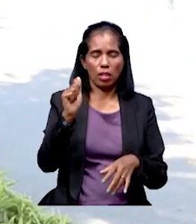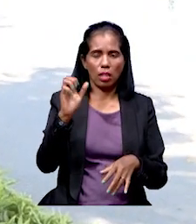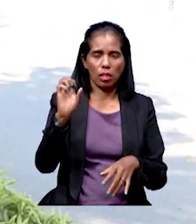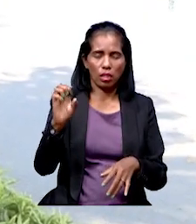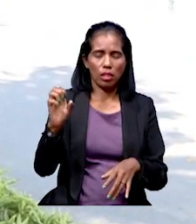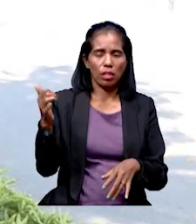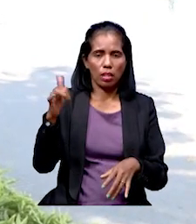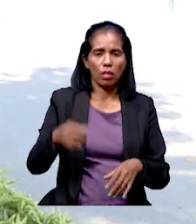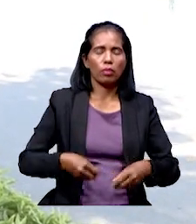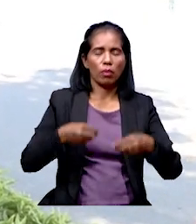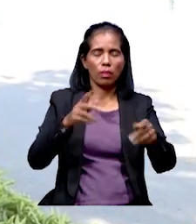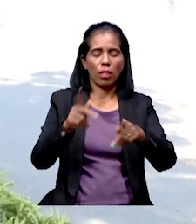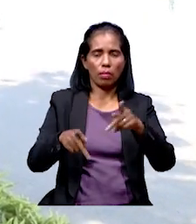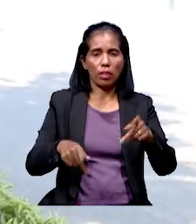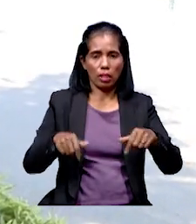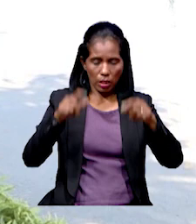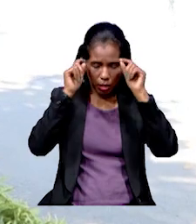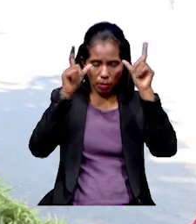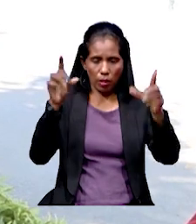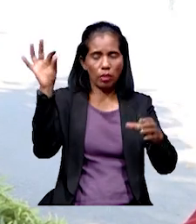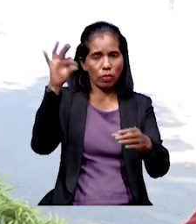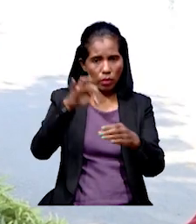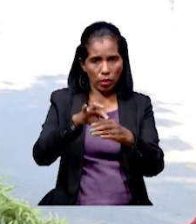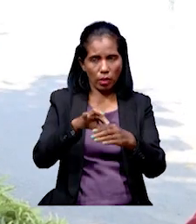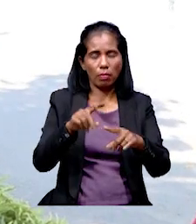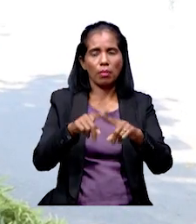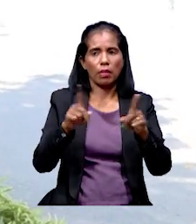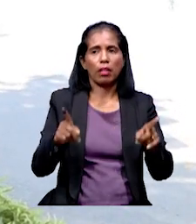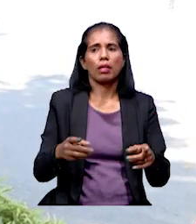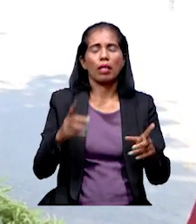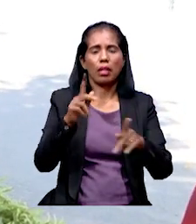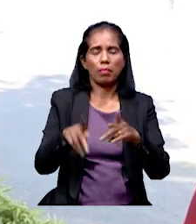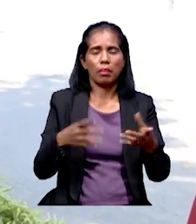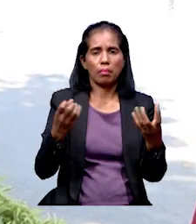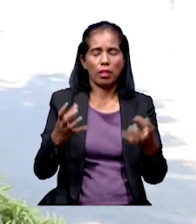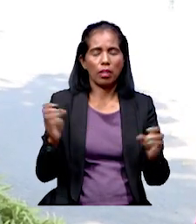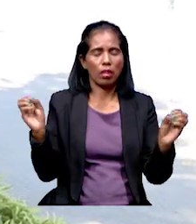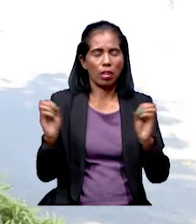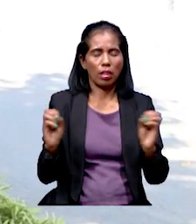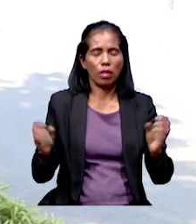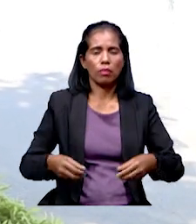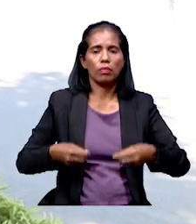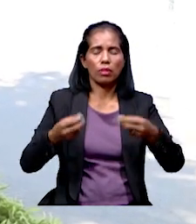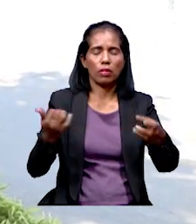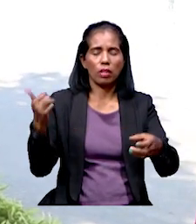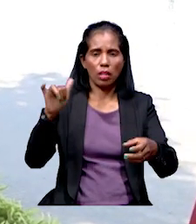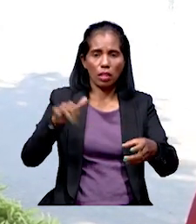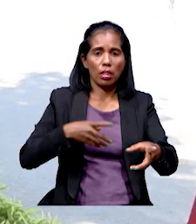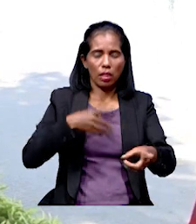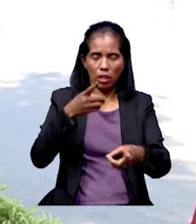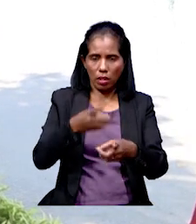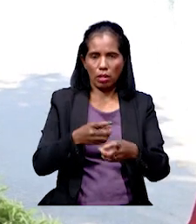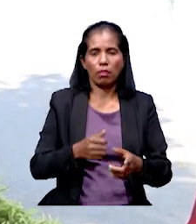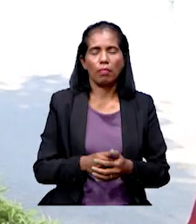povo iha Timor atau halavoto e com certeza ke barak maka la exerce sira ne direto então husi parte